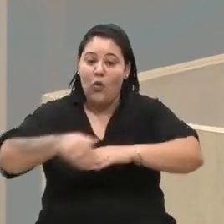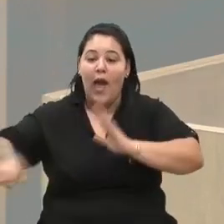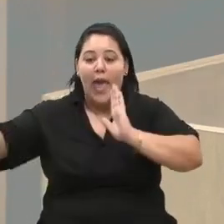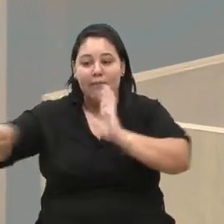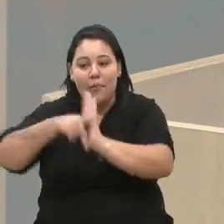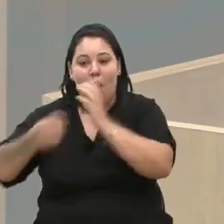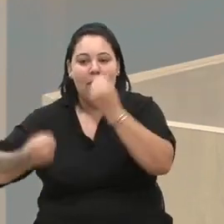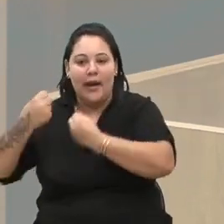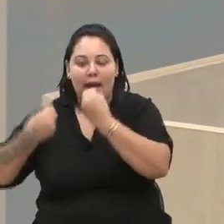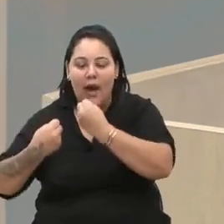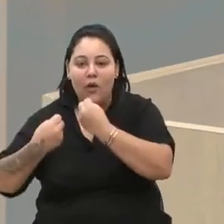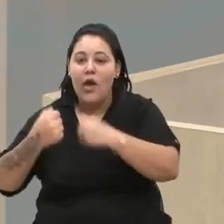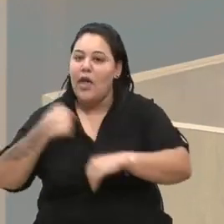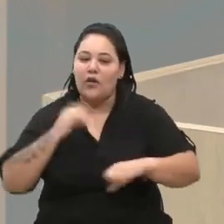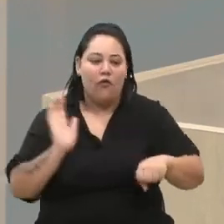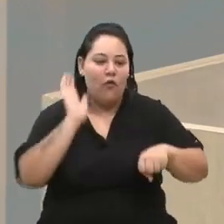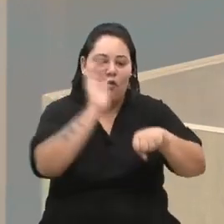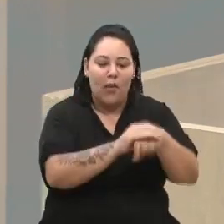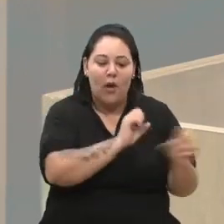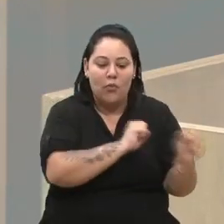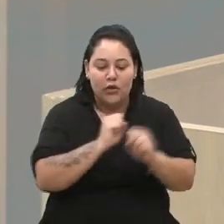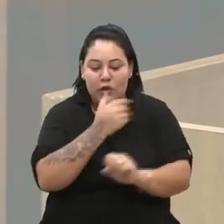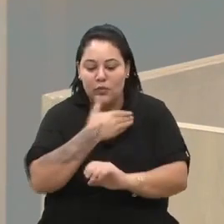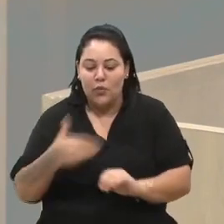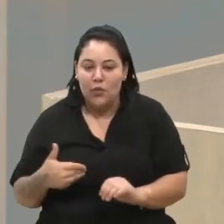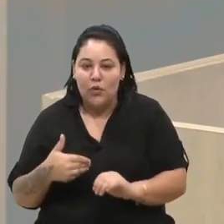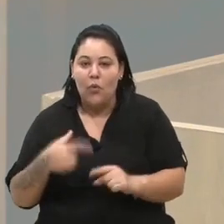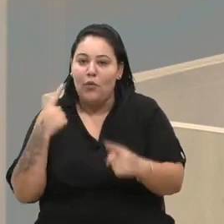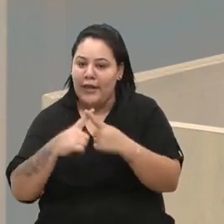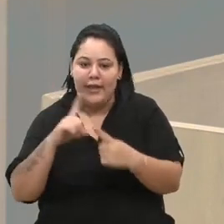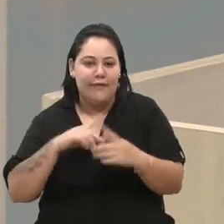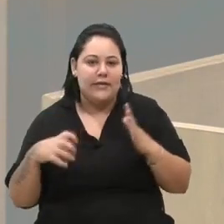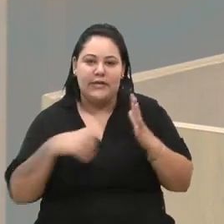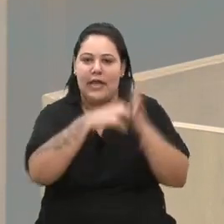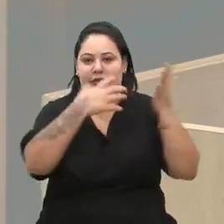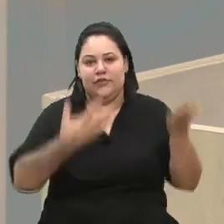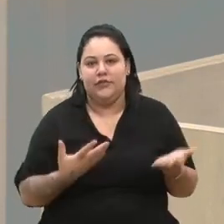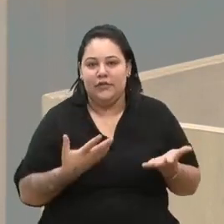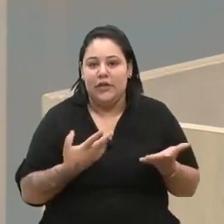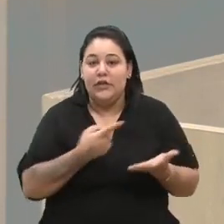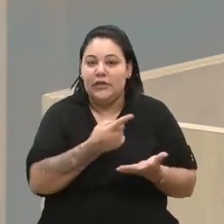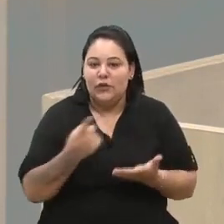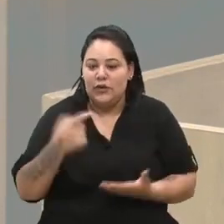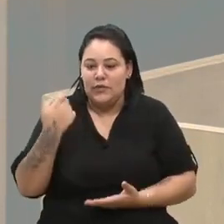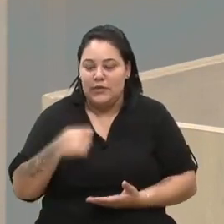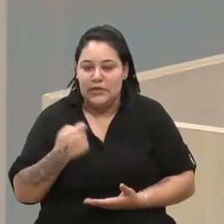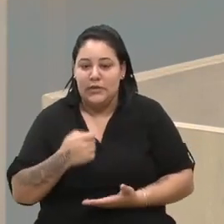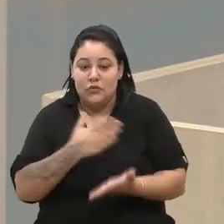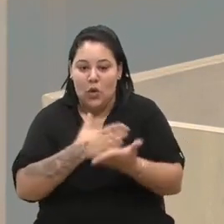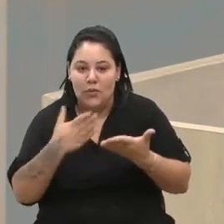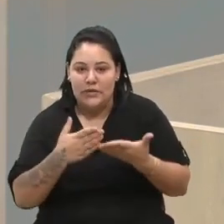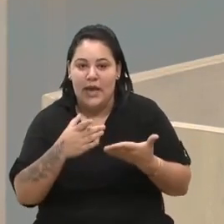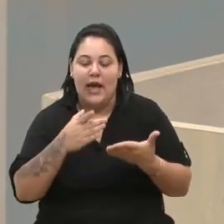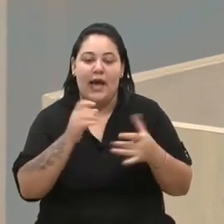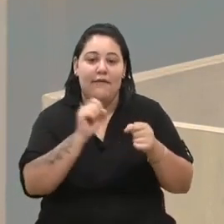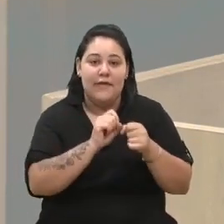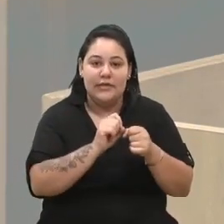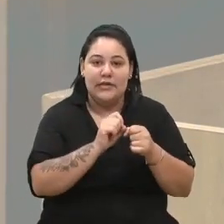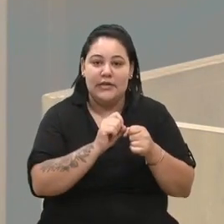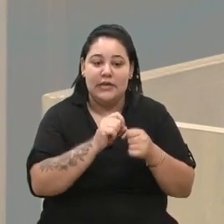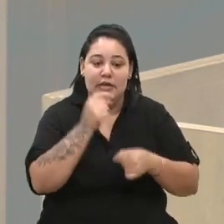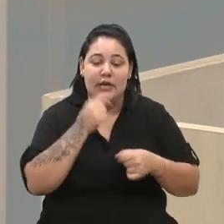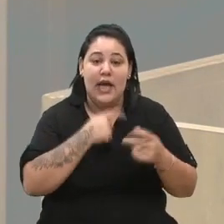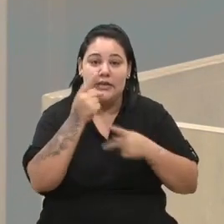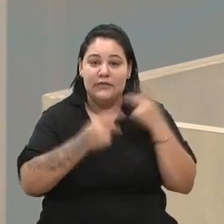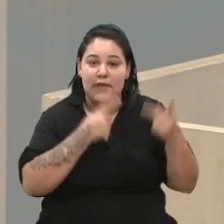culpar o poder público porque ele foi atropelado. Então nós temos que começar a fazer aqui os